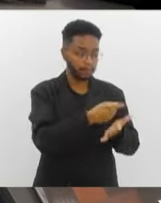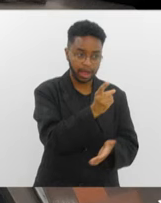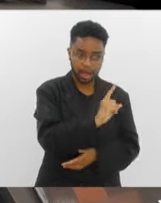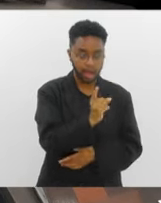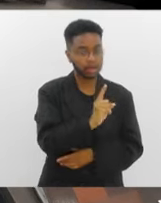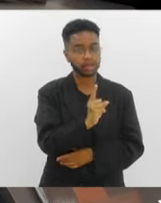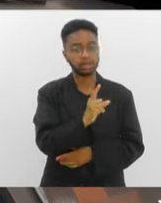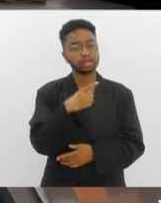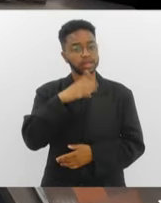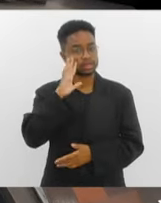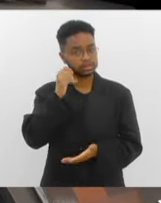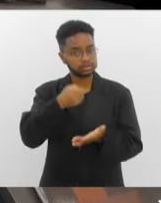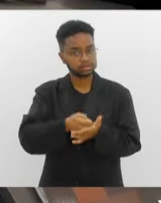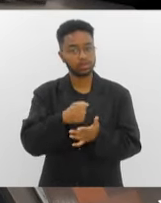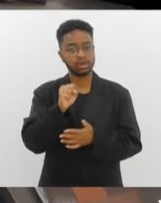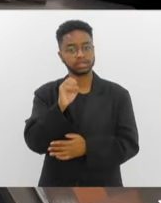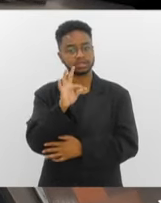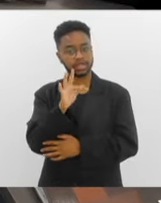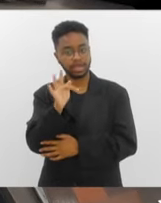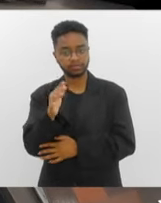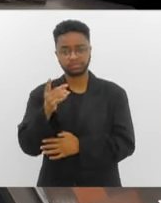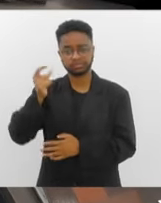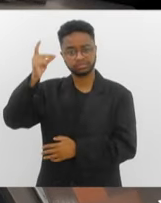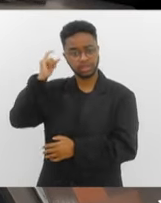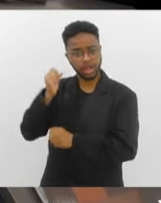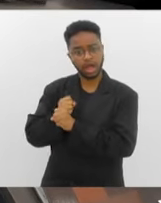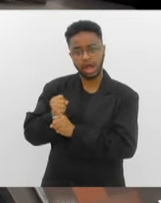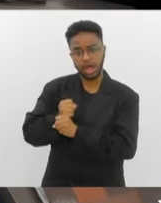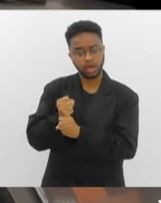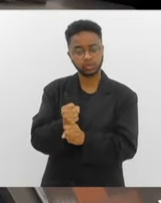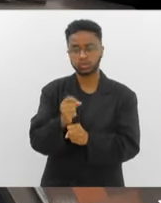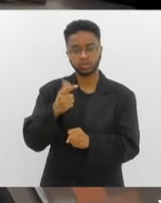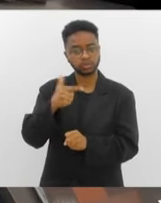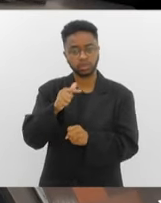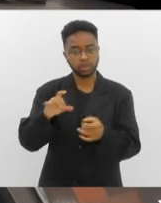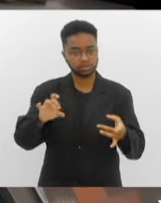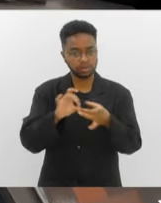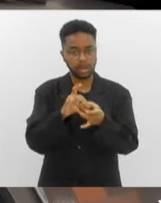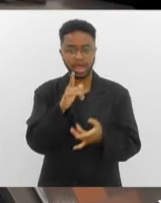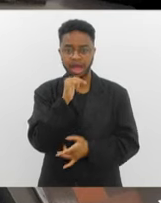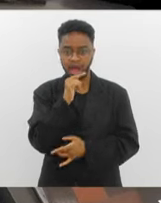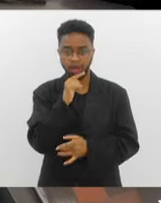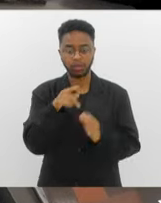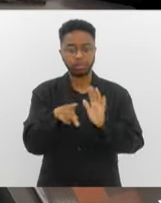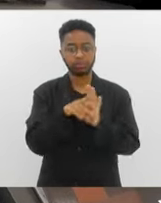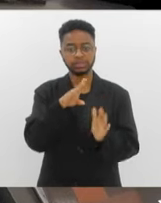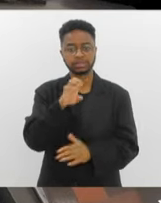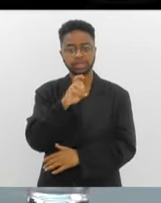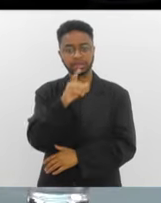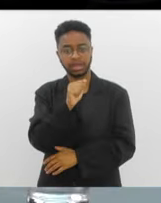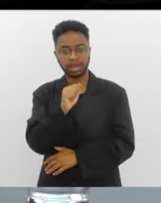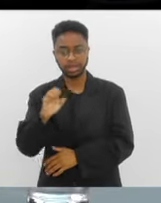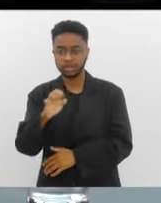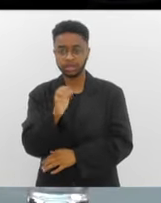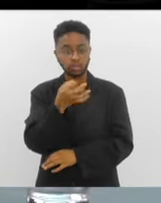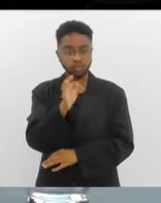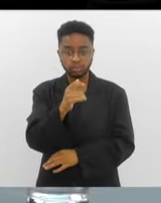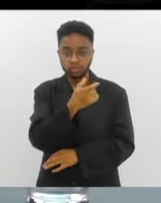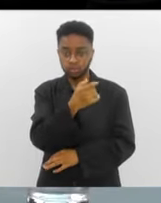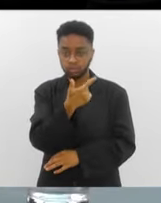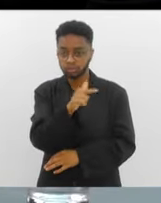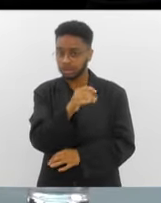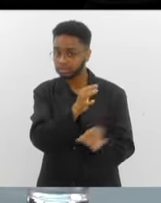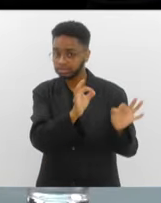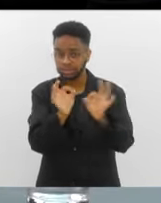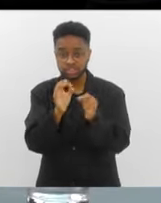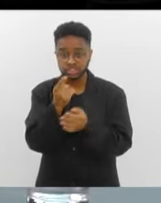tem decisão do Supremo de décadas. Não incide na água produzida da SEDAI nenhum real de